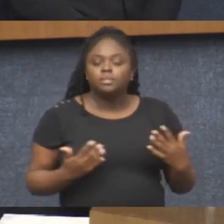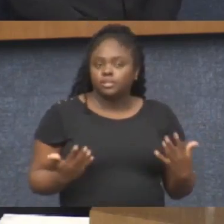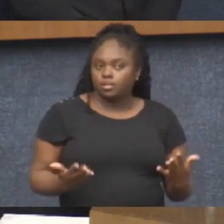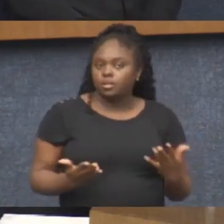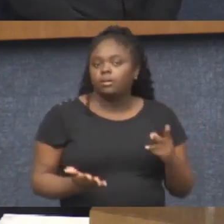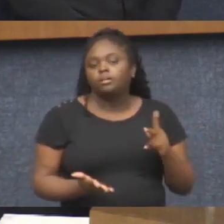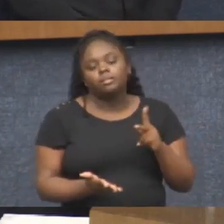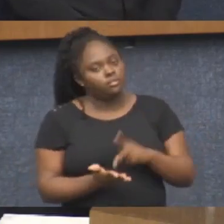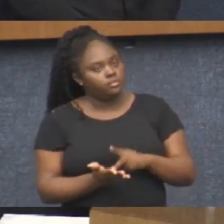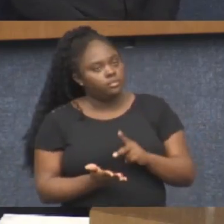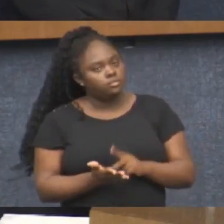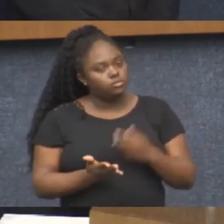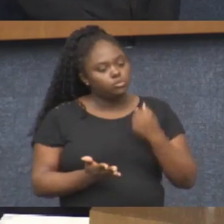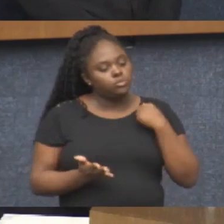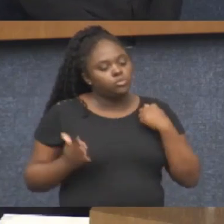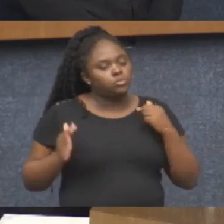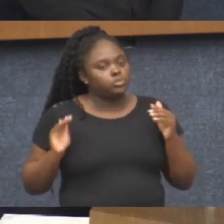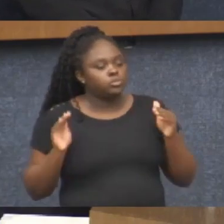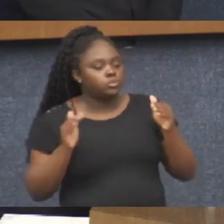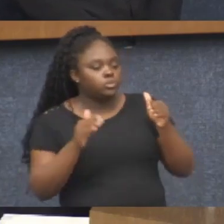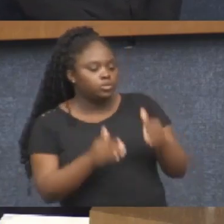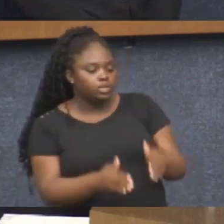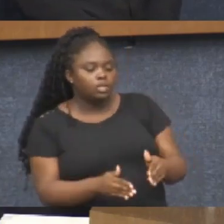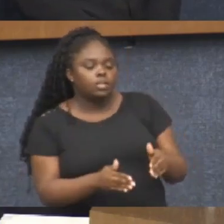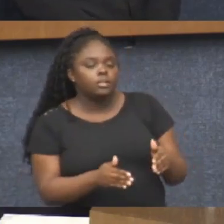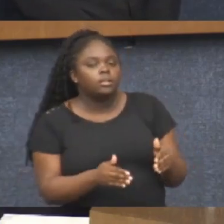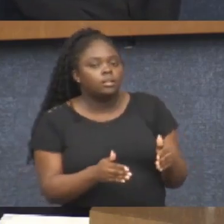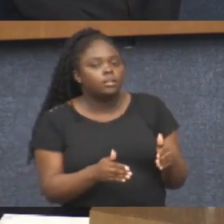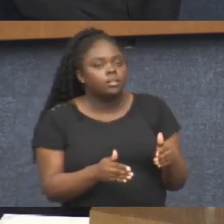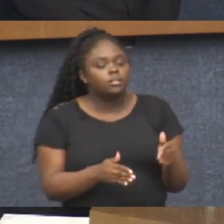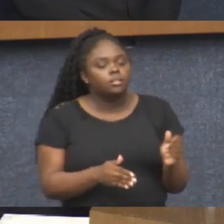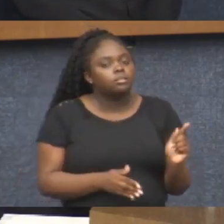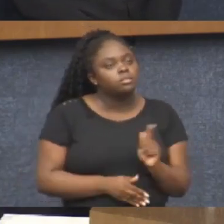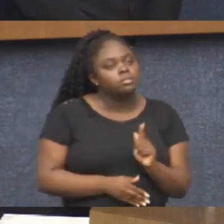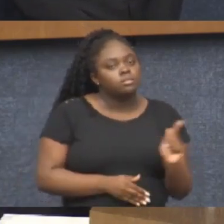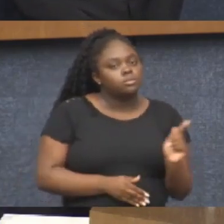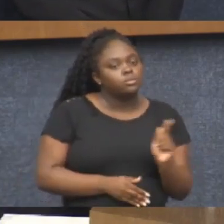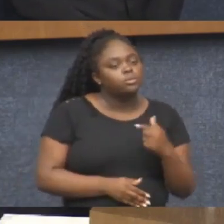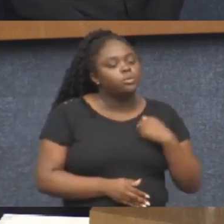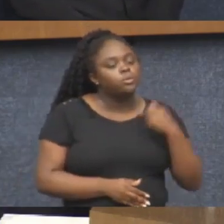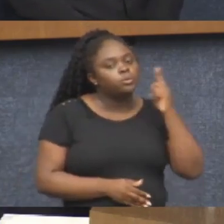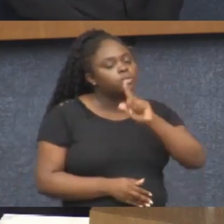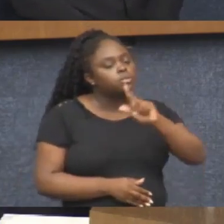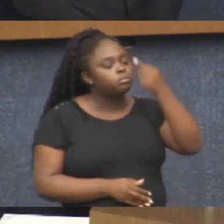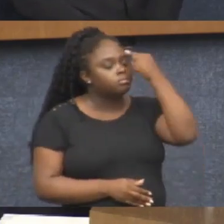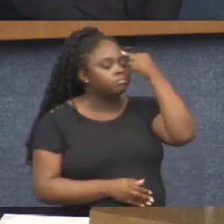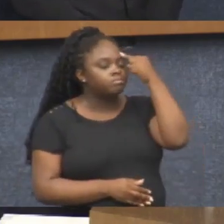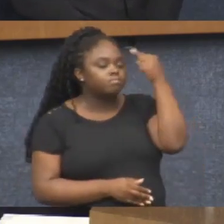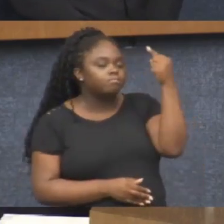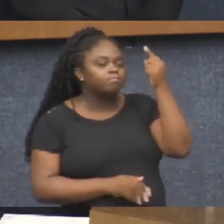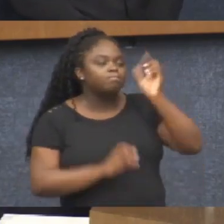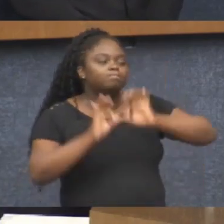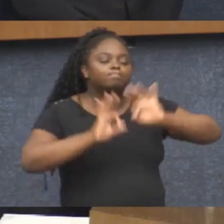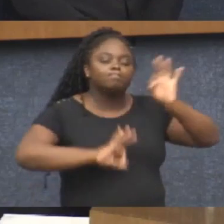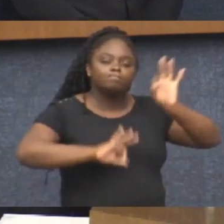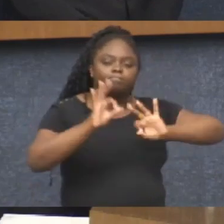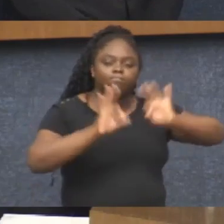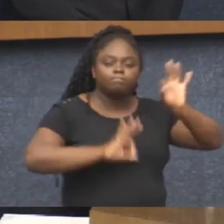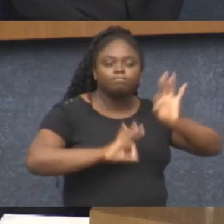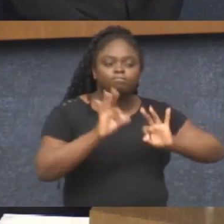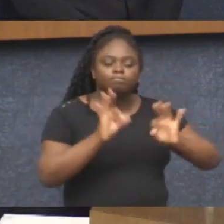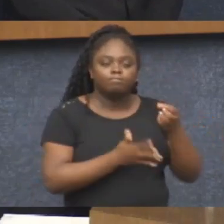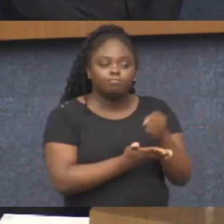na verdade, desde que eu cheguei na gestão, eu consegui pensar um